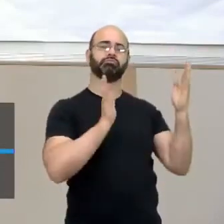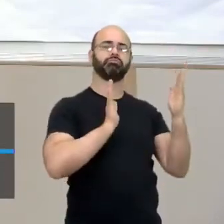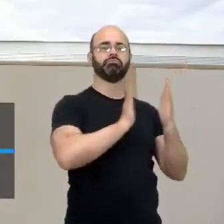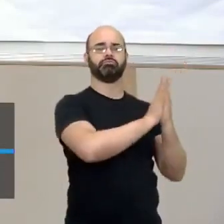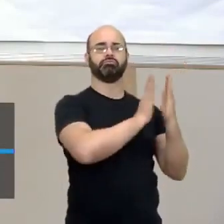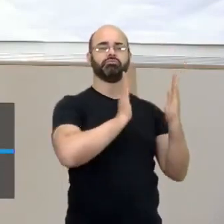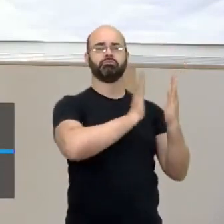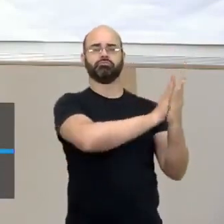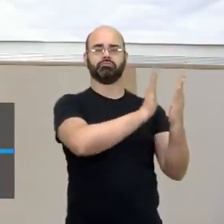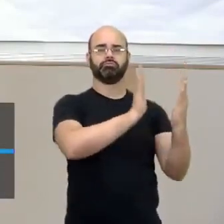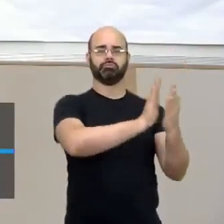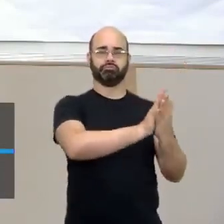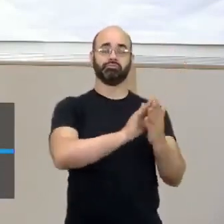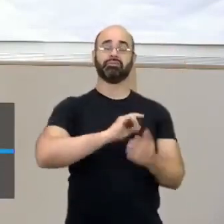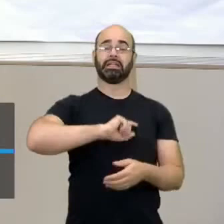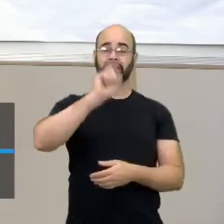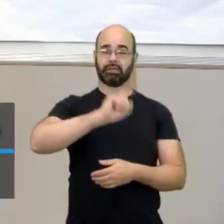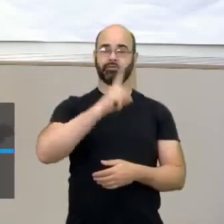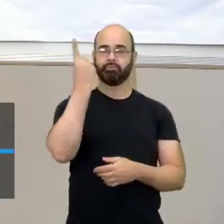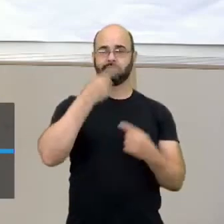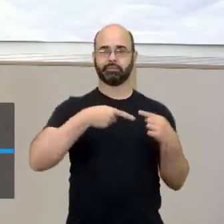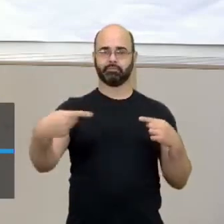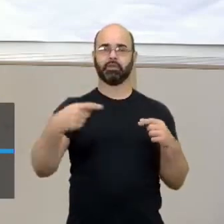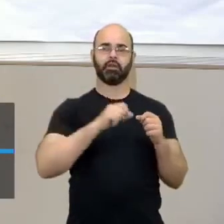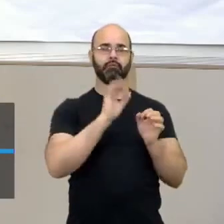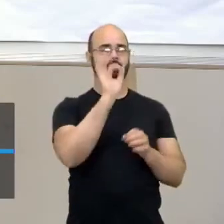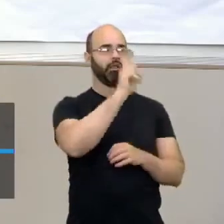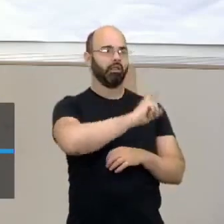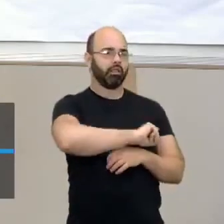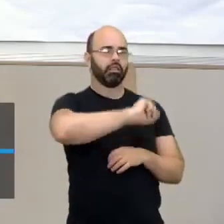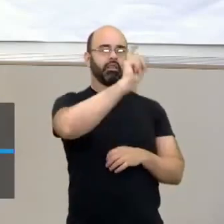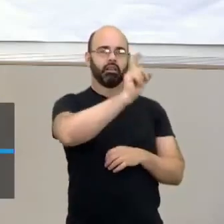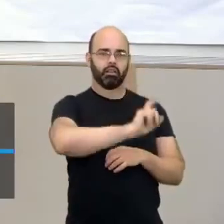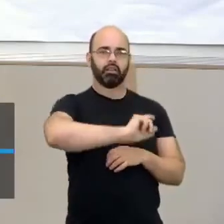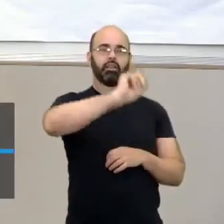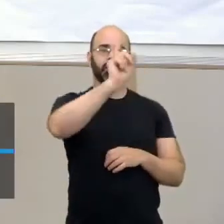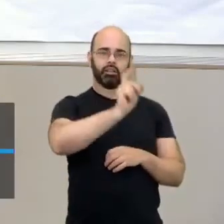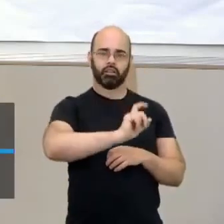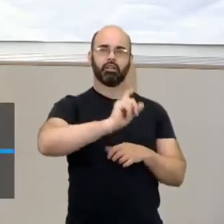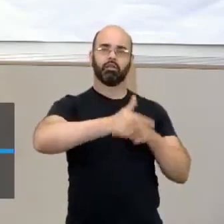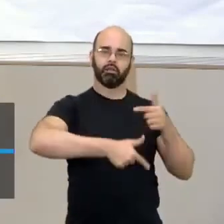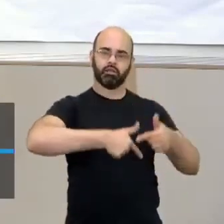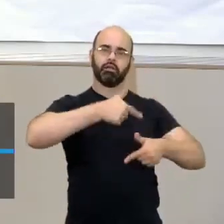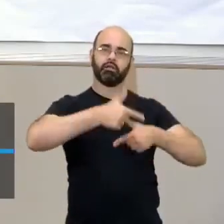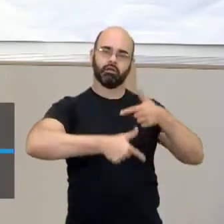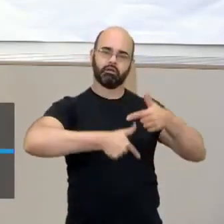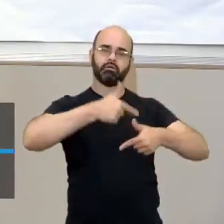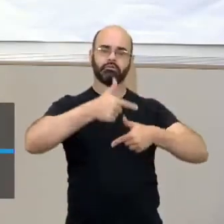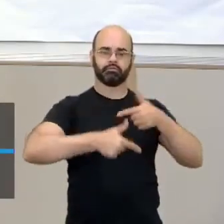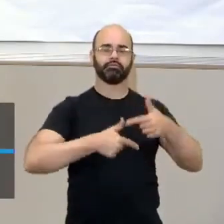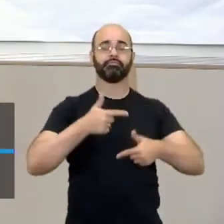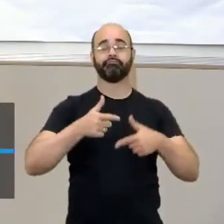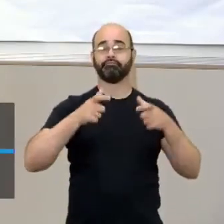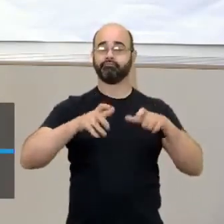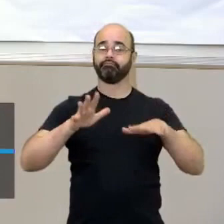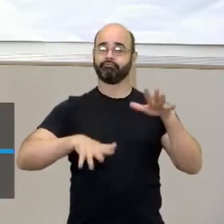você demorar uma semana para fazer, dependendo do lugar que você está fazendo, você vai ter alguns probleminhas com o trabalho.